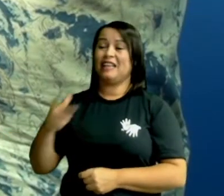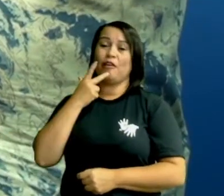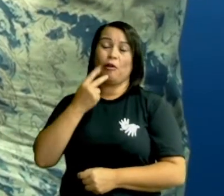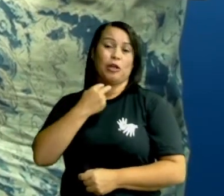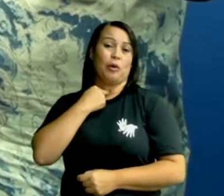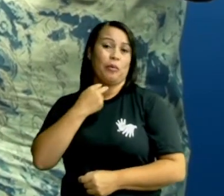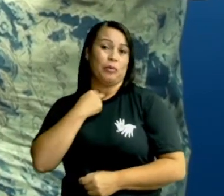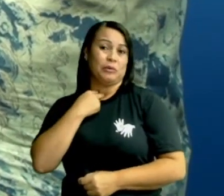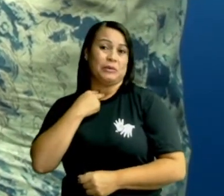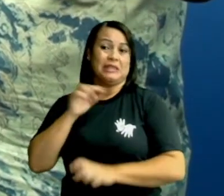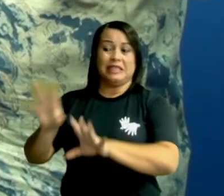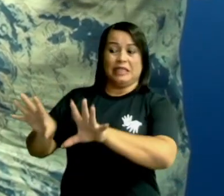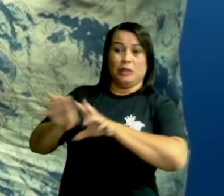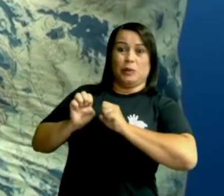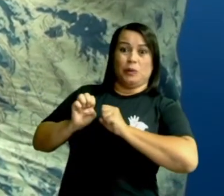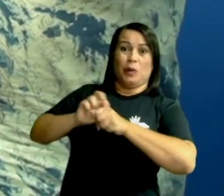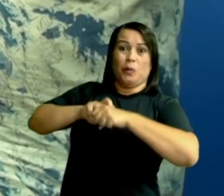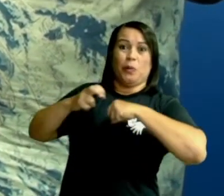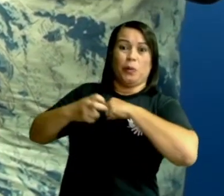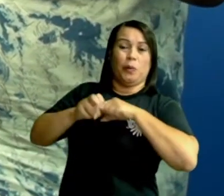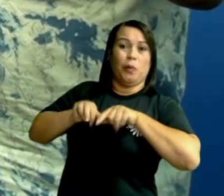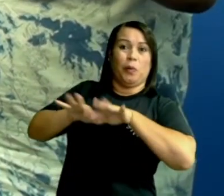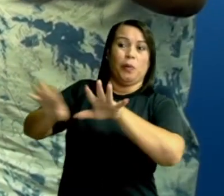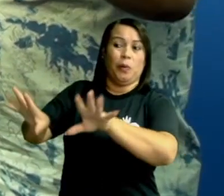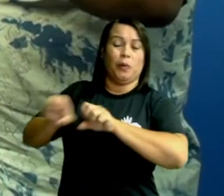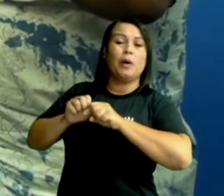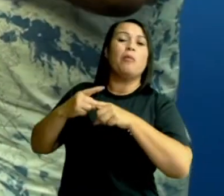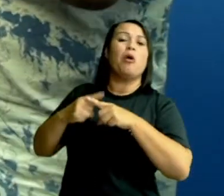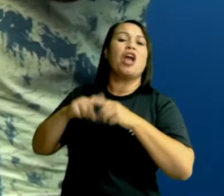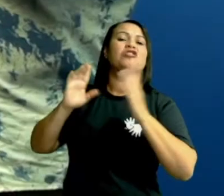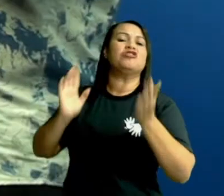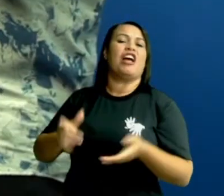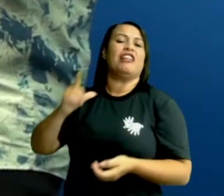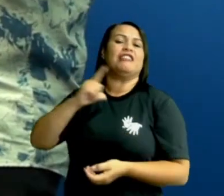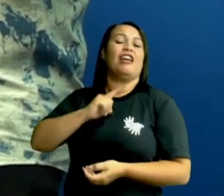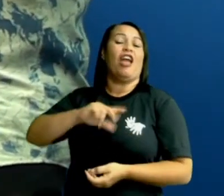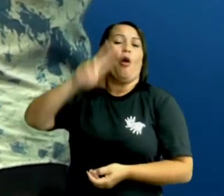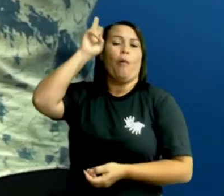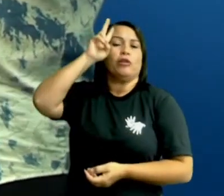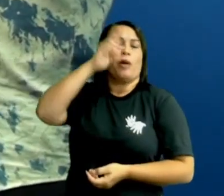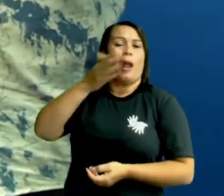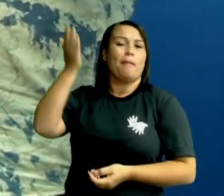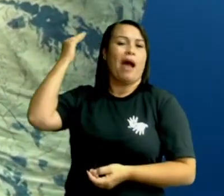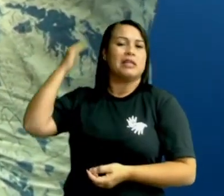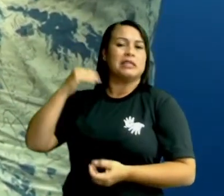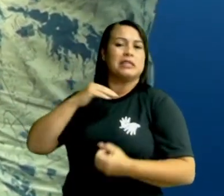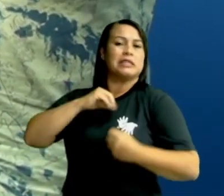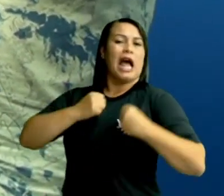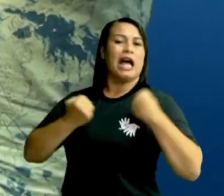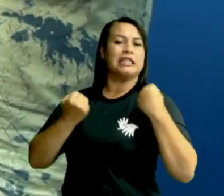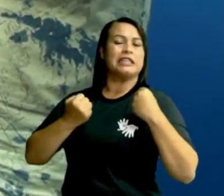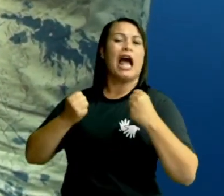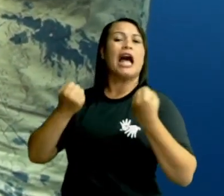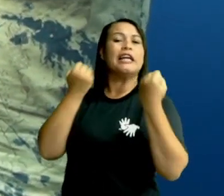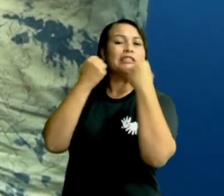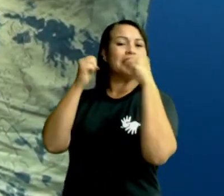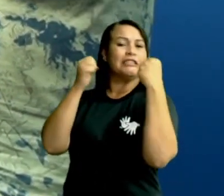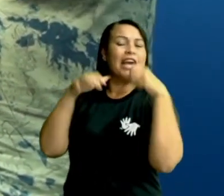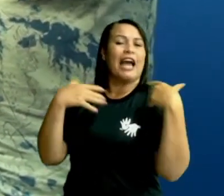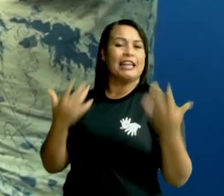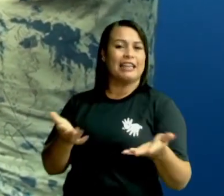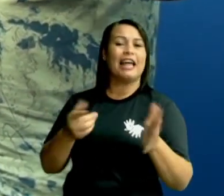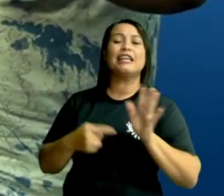se contaminar com o vírus, por quê? Por ter um histórico de atleta. Então, esse meme, ele está trazendo à tona essa